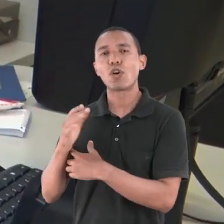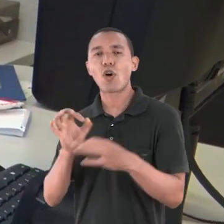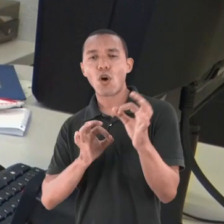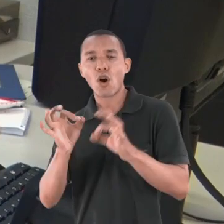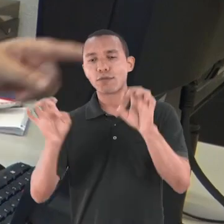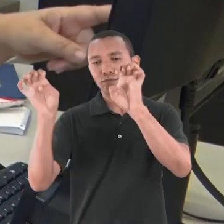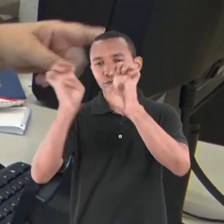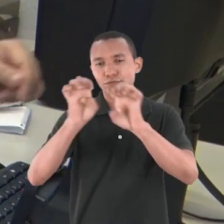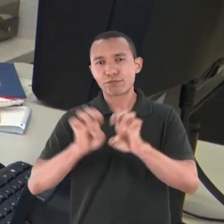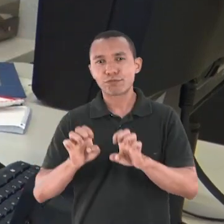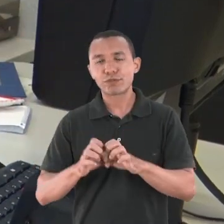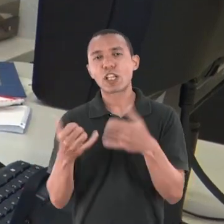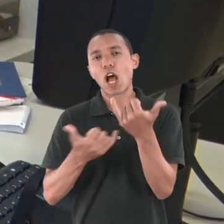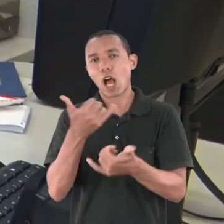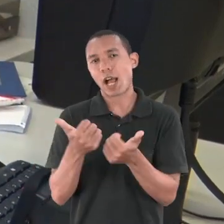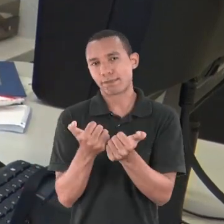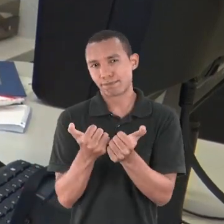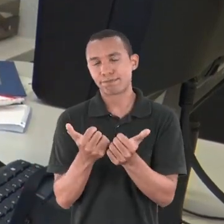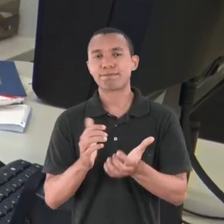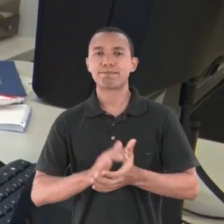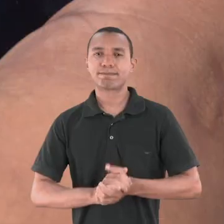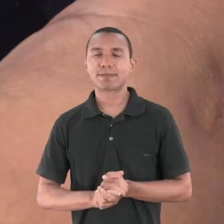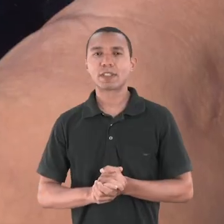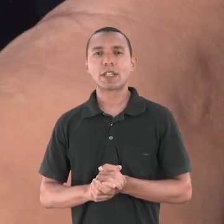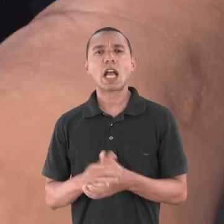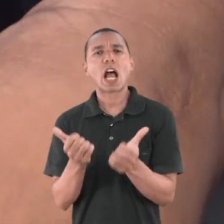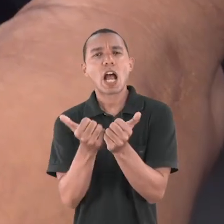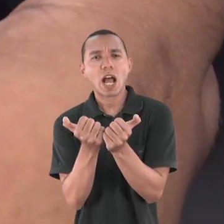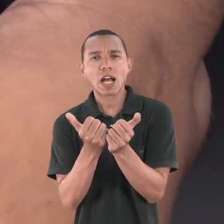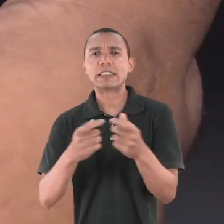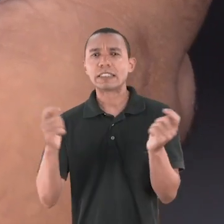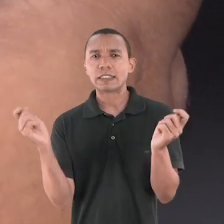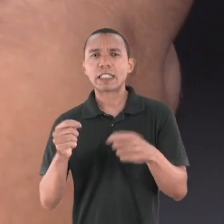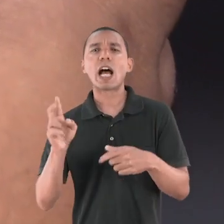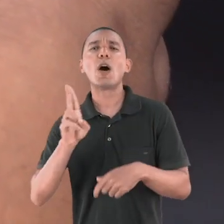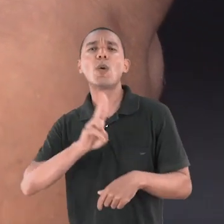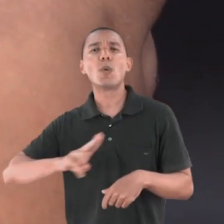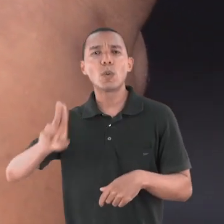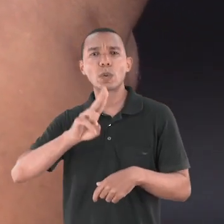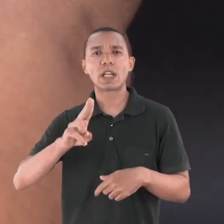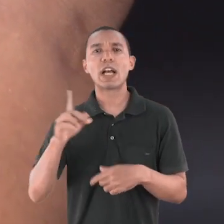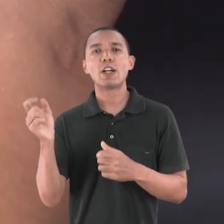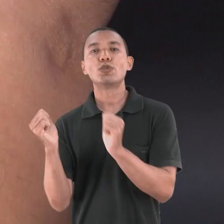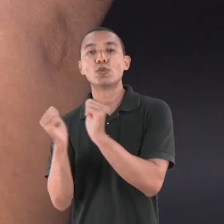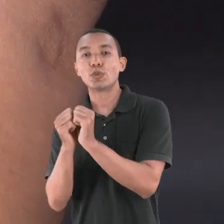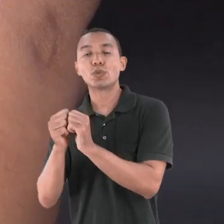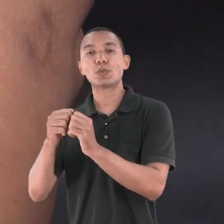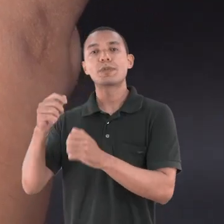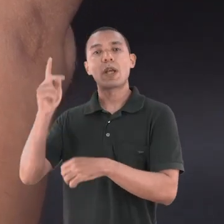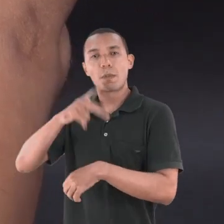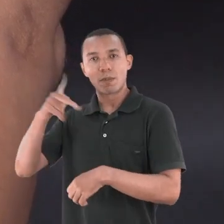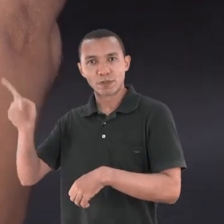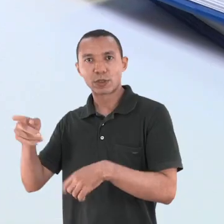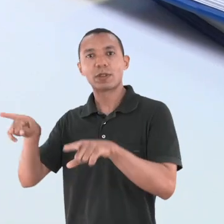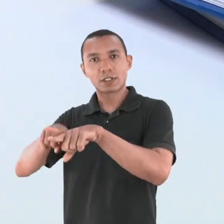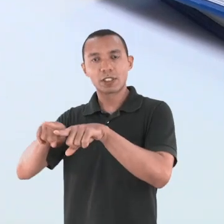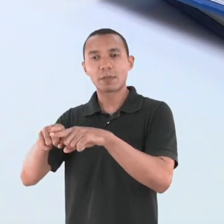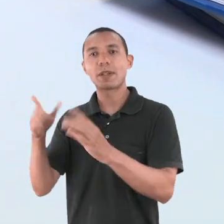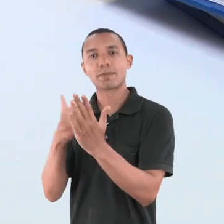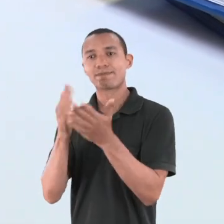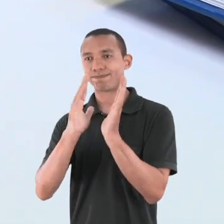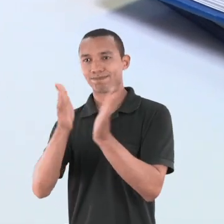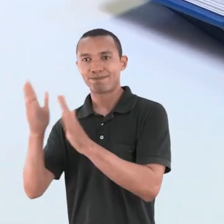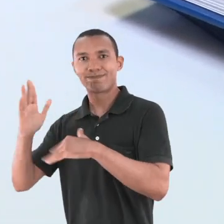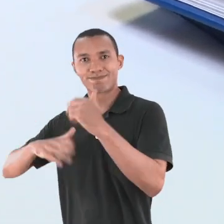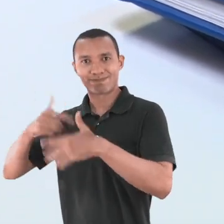ajudaram a estruturar essa ferramenta. O jogo pode ser aplicado com o professor e o